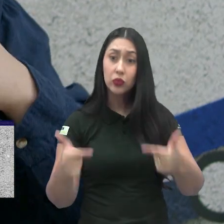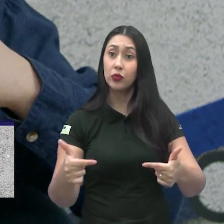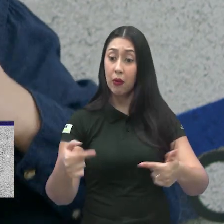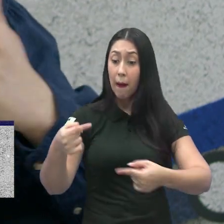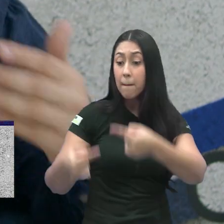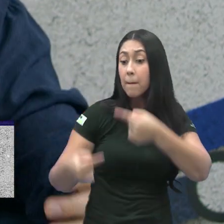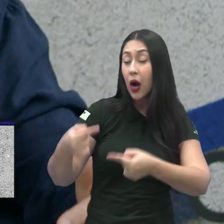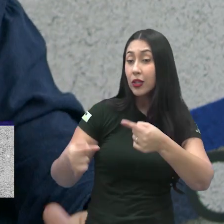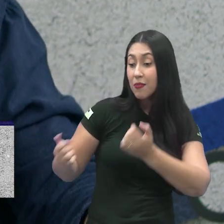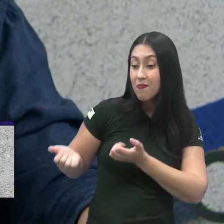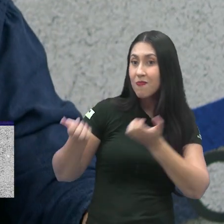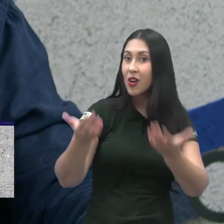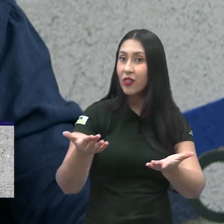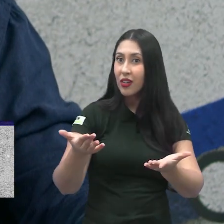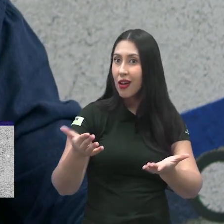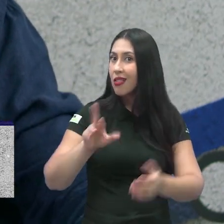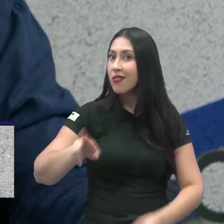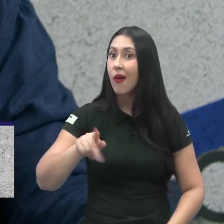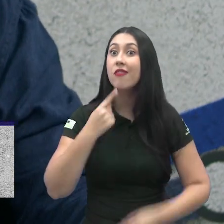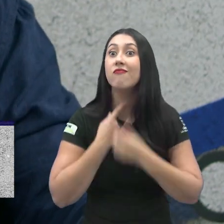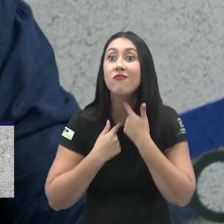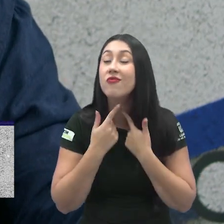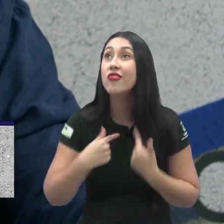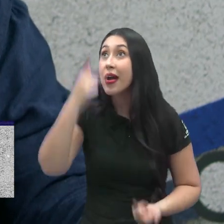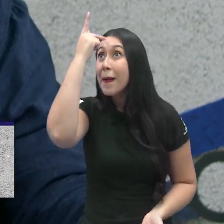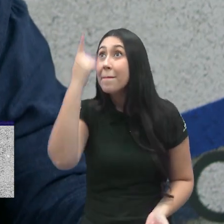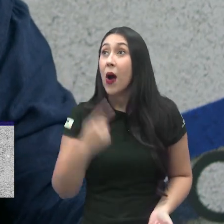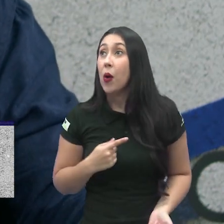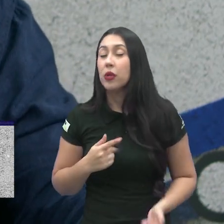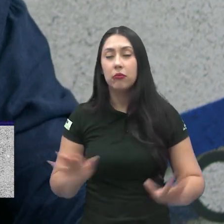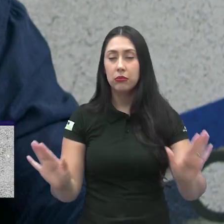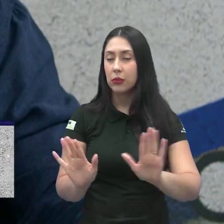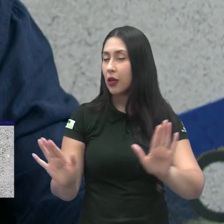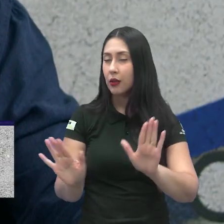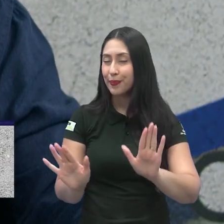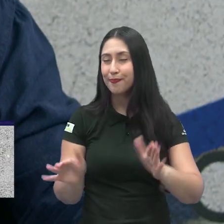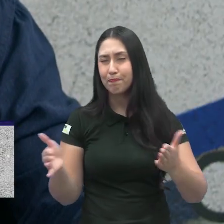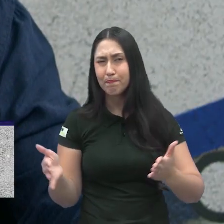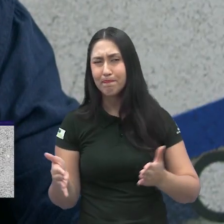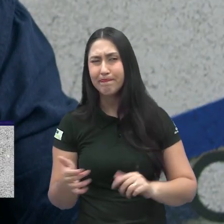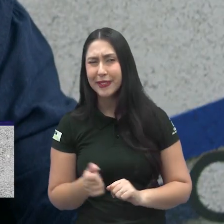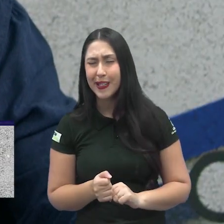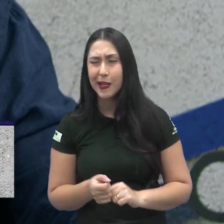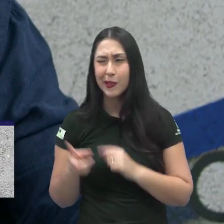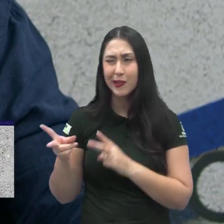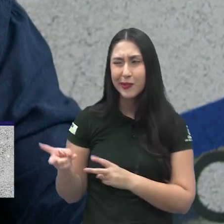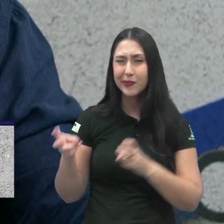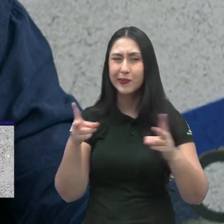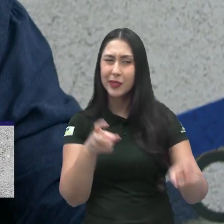atuar, a política externa do seu país, não é a política externa do Fernando atuando, não é só a vontade política. Tanto é que é muito engraçado, nós